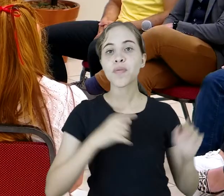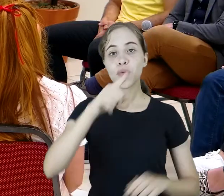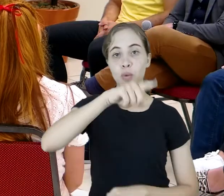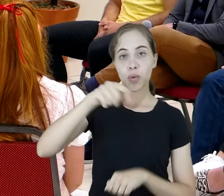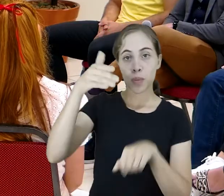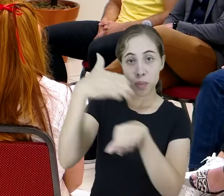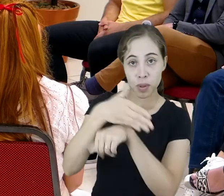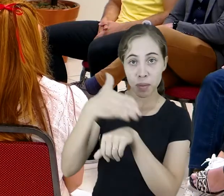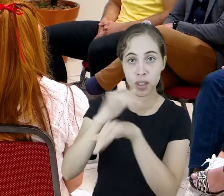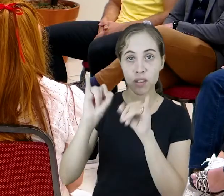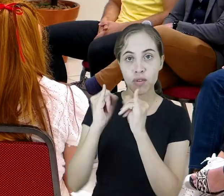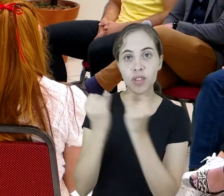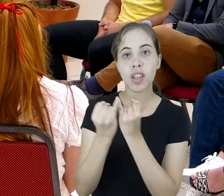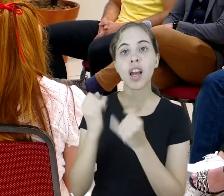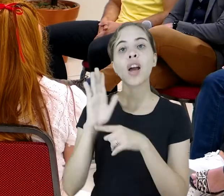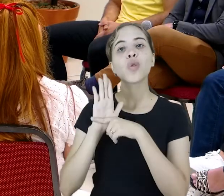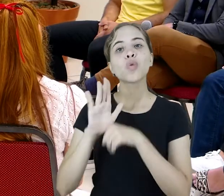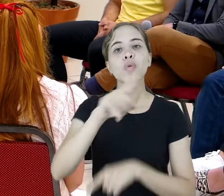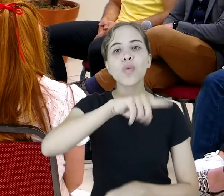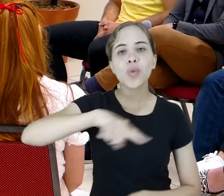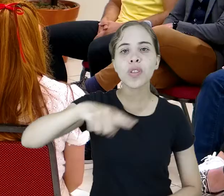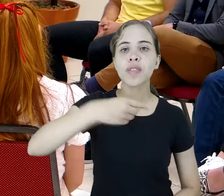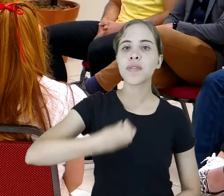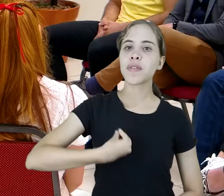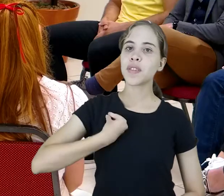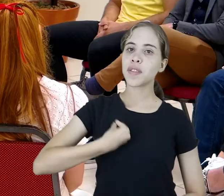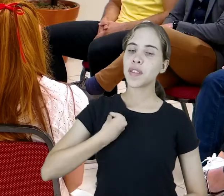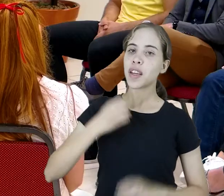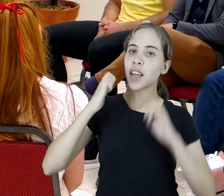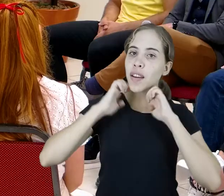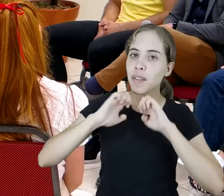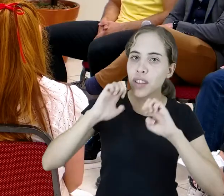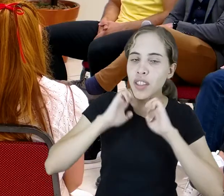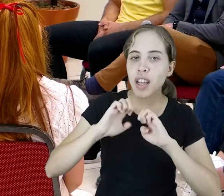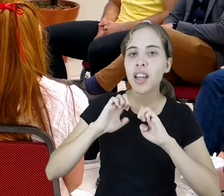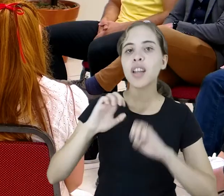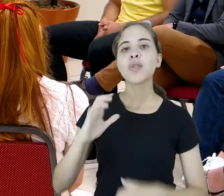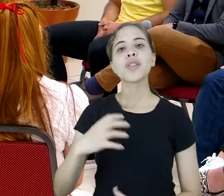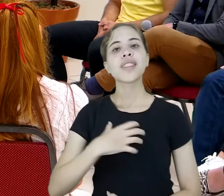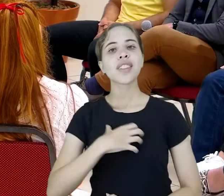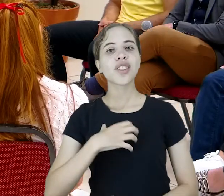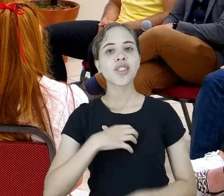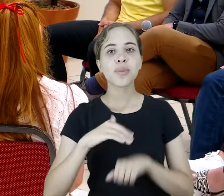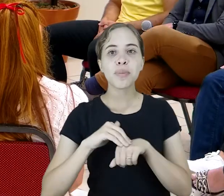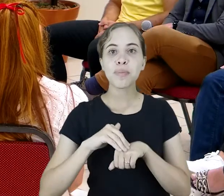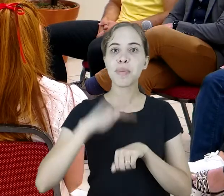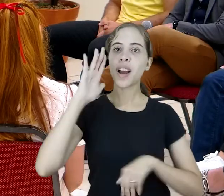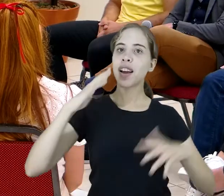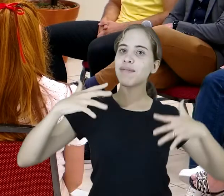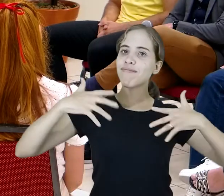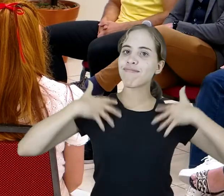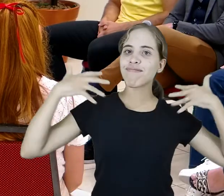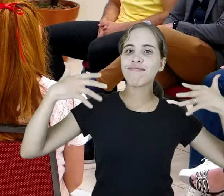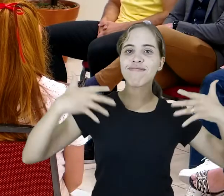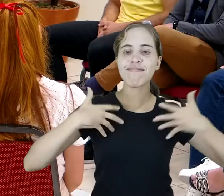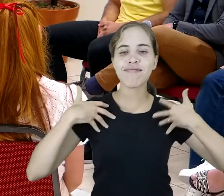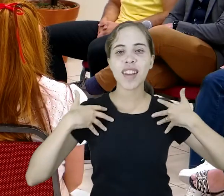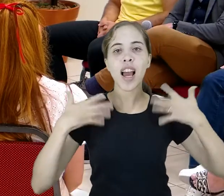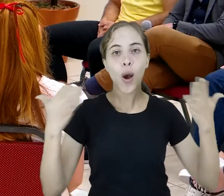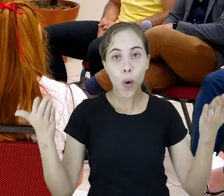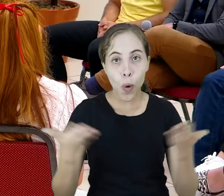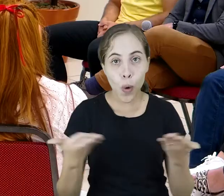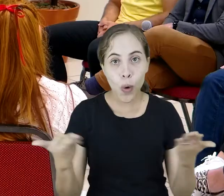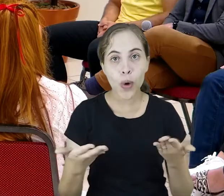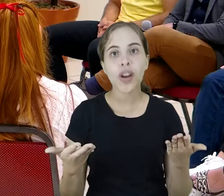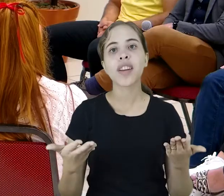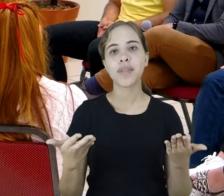o Instituto vai ajudá-los a viver o Evangelho e a sentir mais alegria, agora